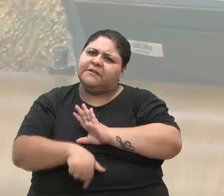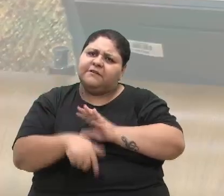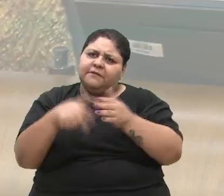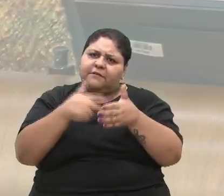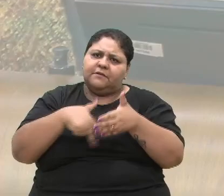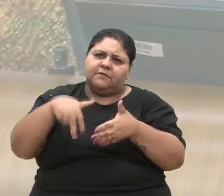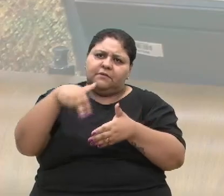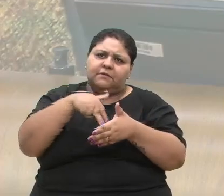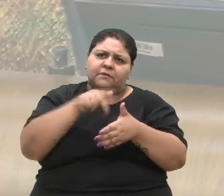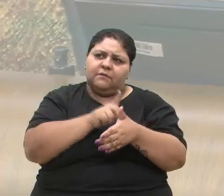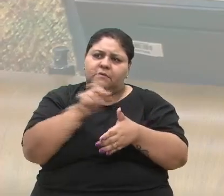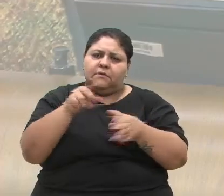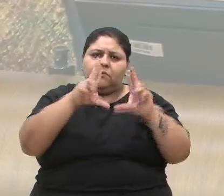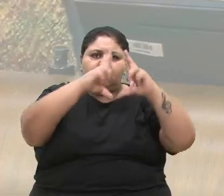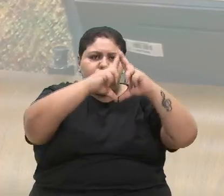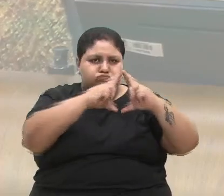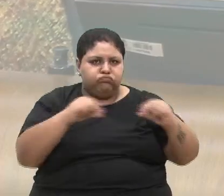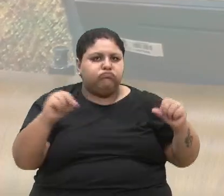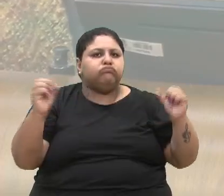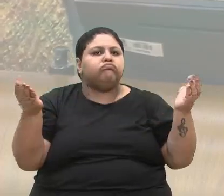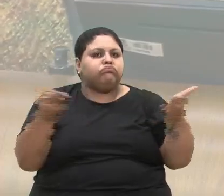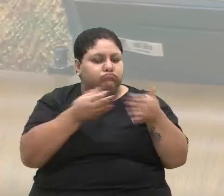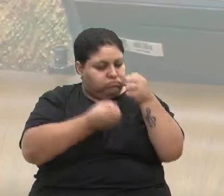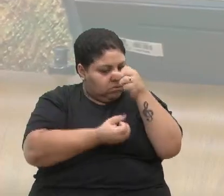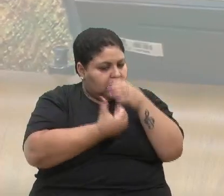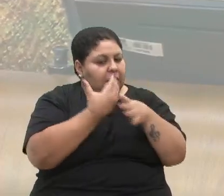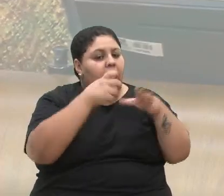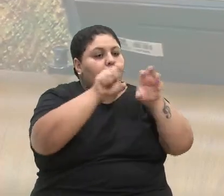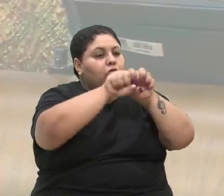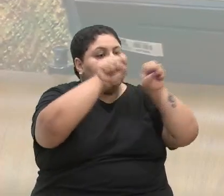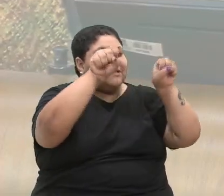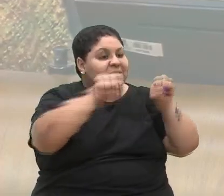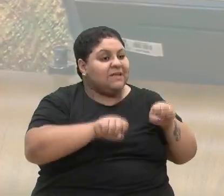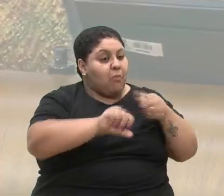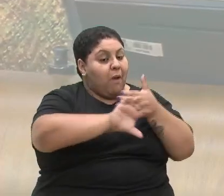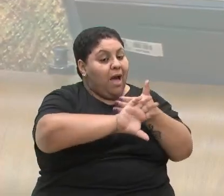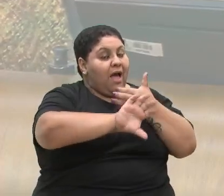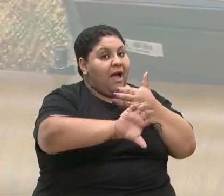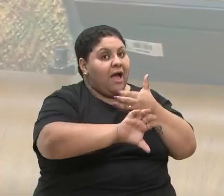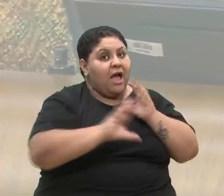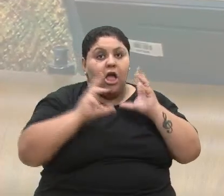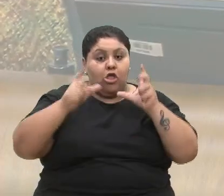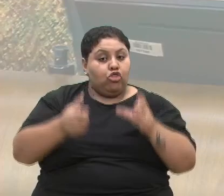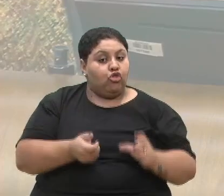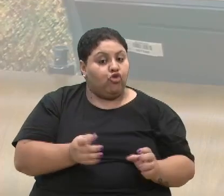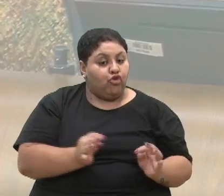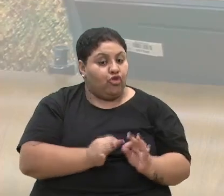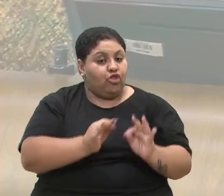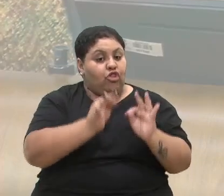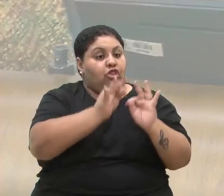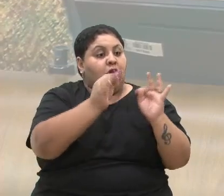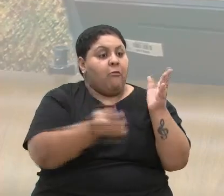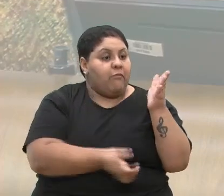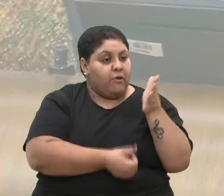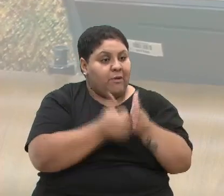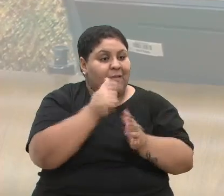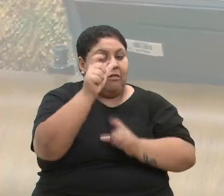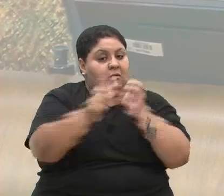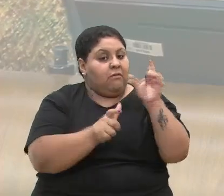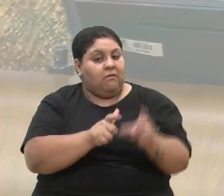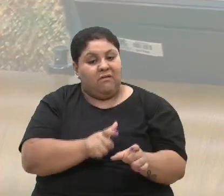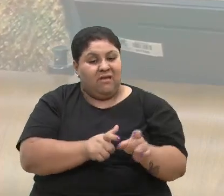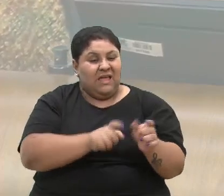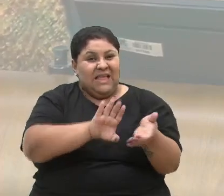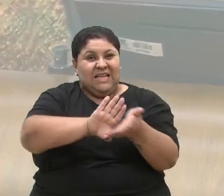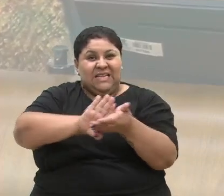estive em Florianópolis já está implantado, já está funcionando, e tudo que a tecnologia pode trazer para beneficiar as pessoas e tirar